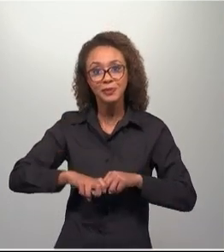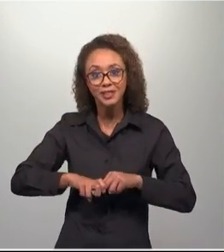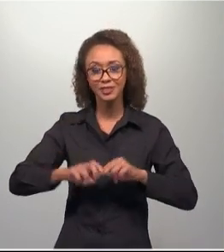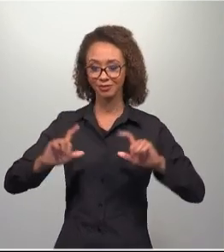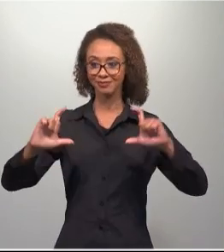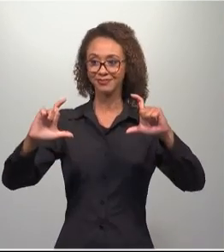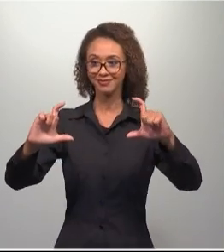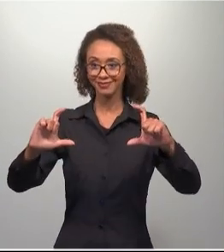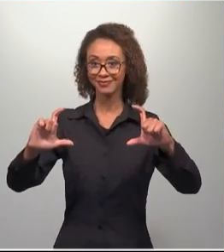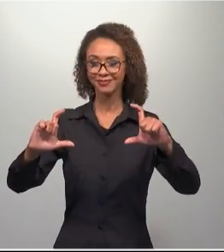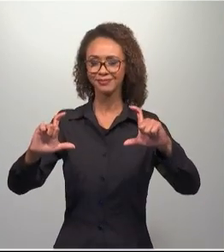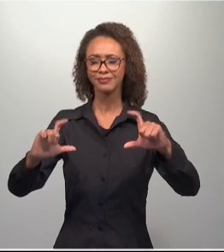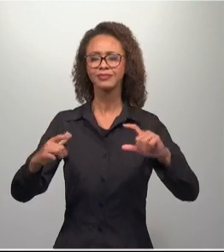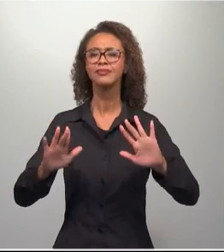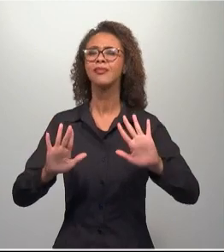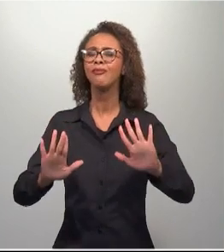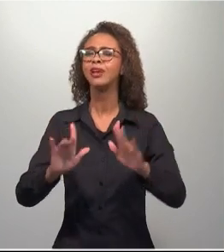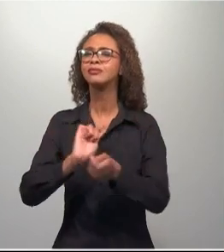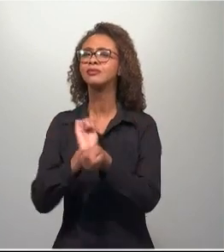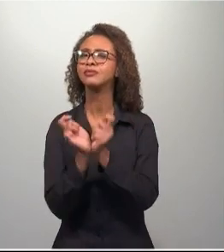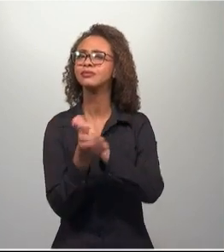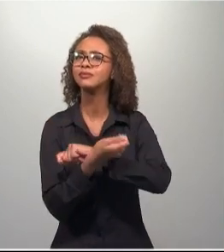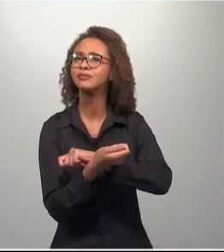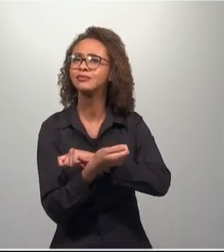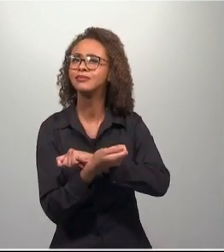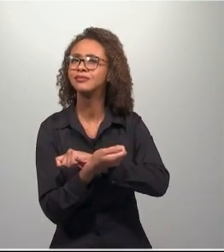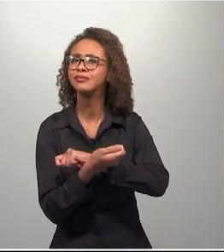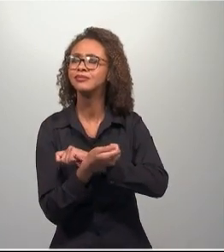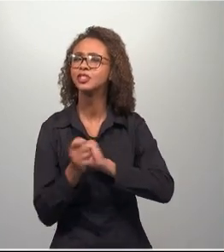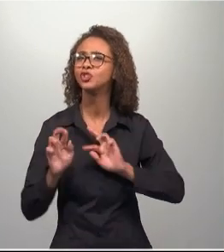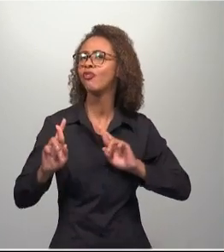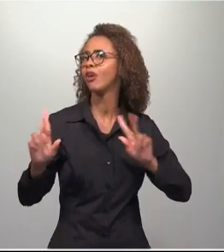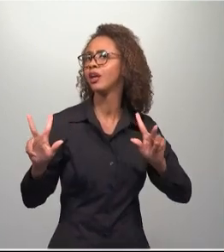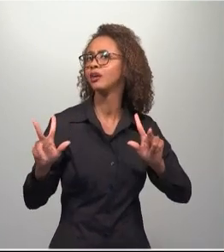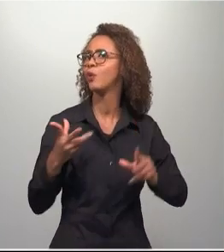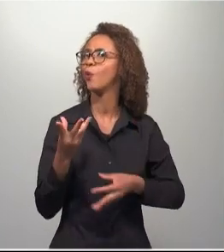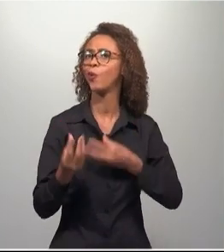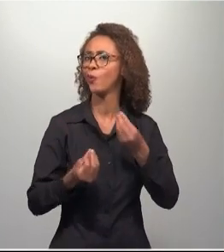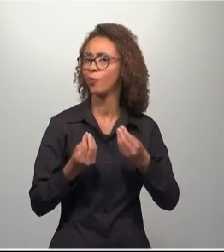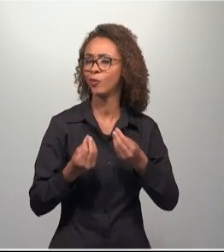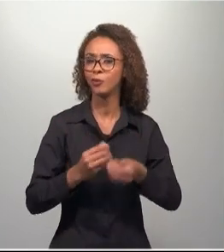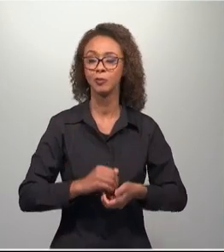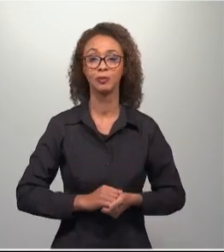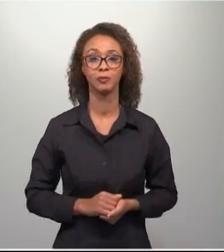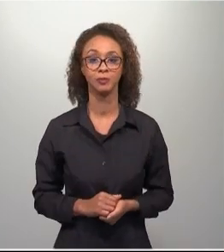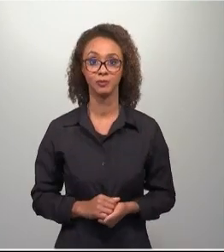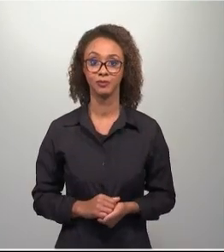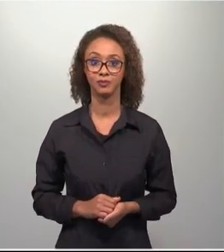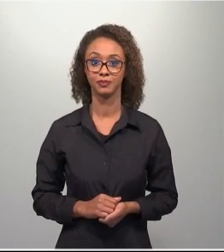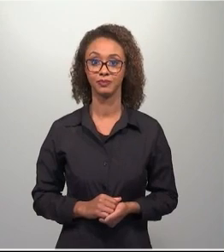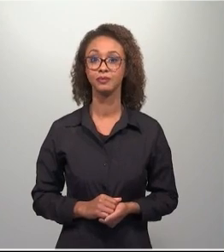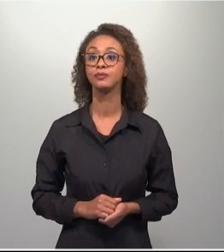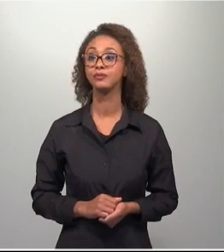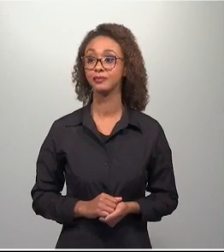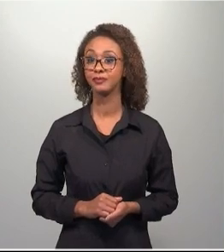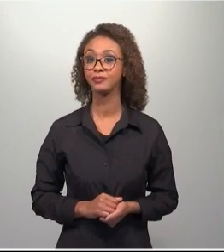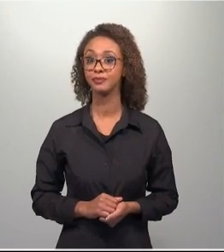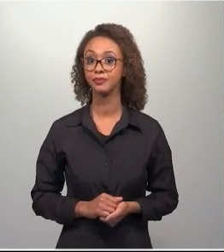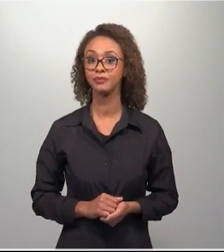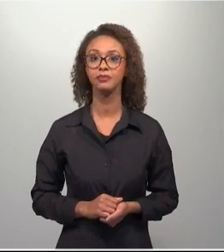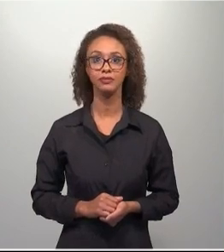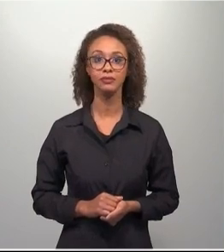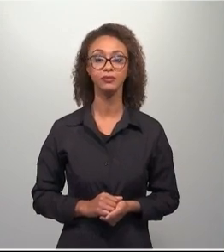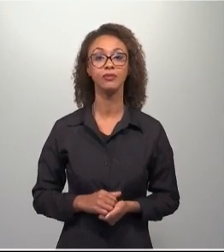como é que seria isso um número diferente do desse mal então eu tenho voltando ao